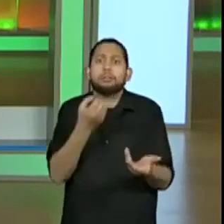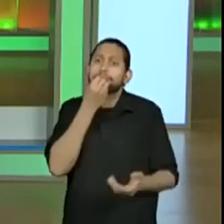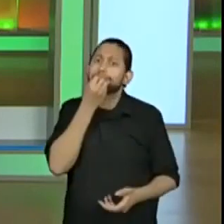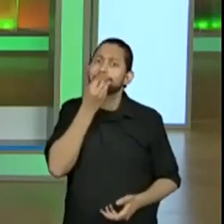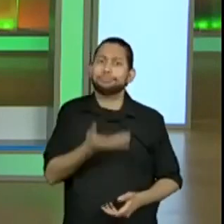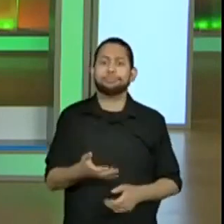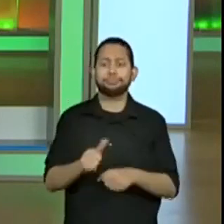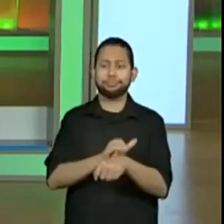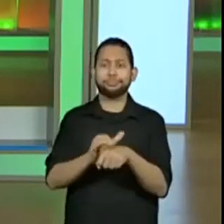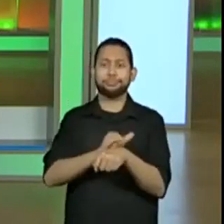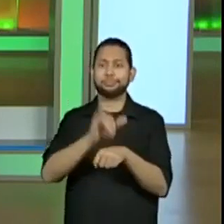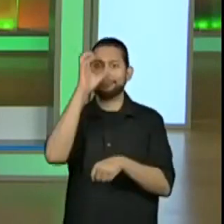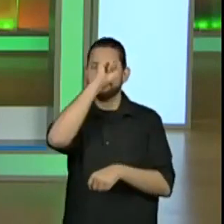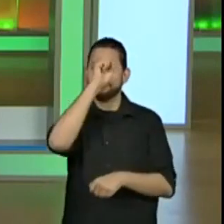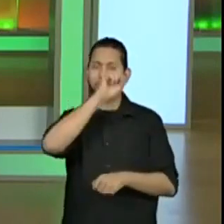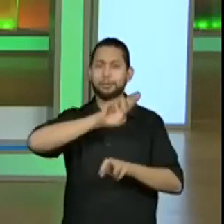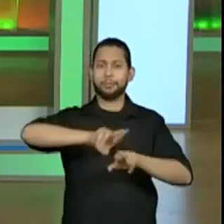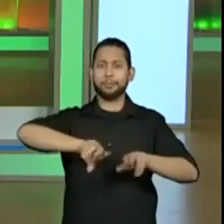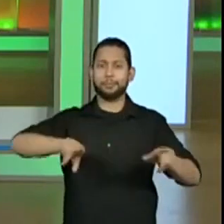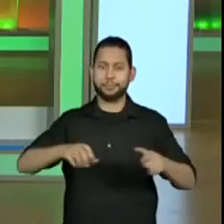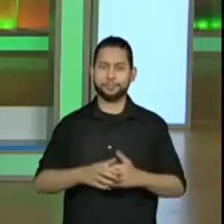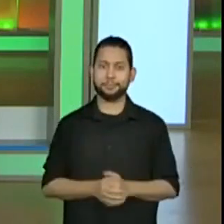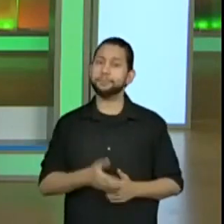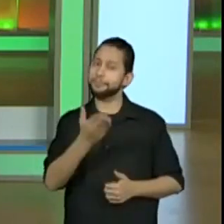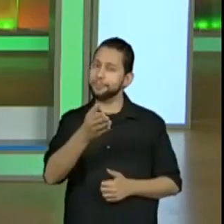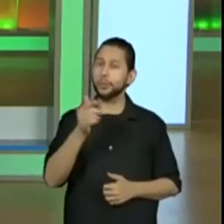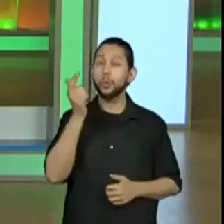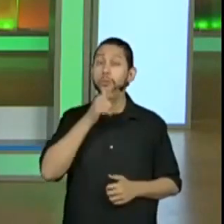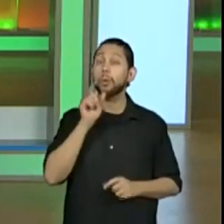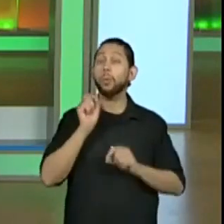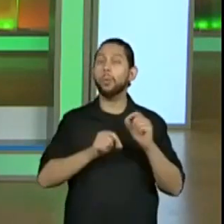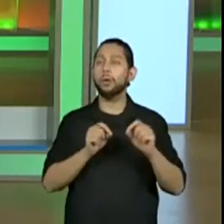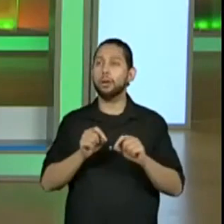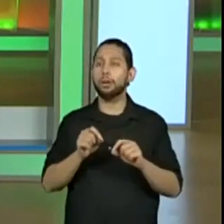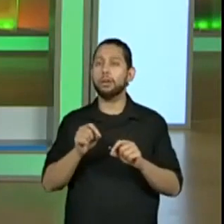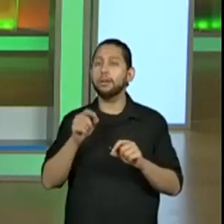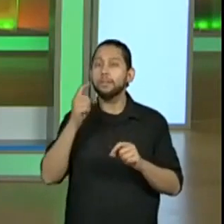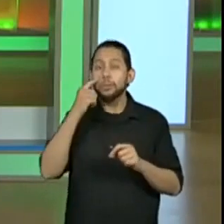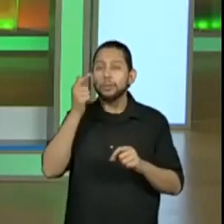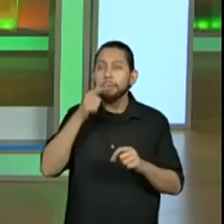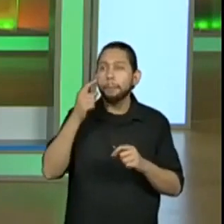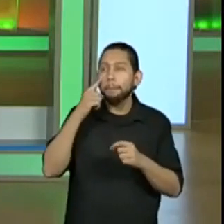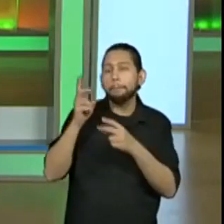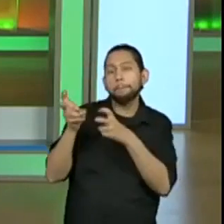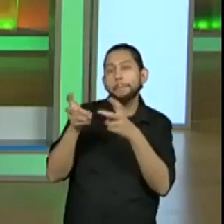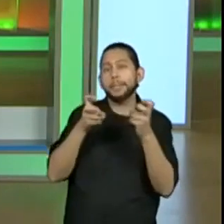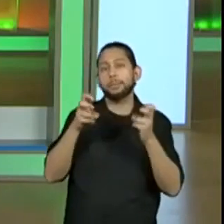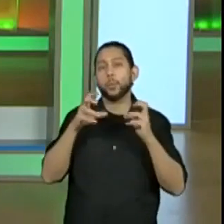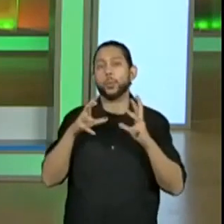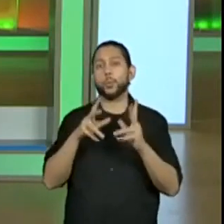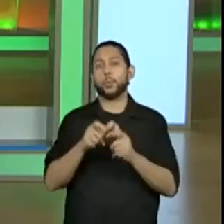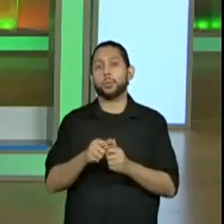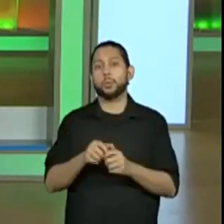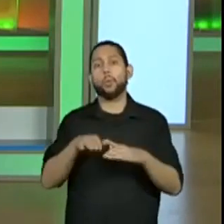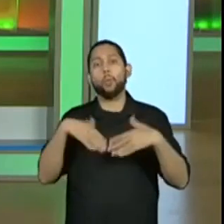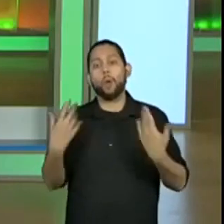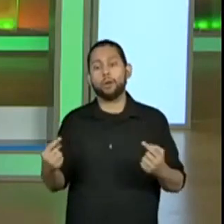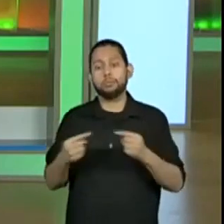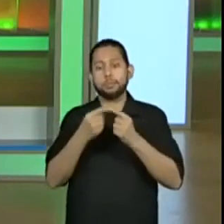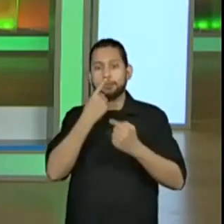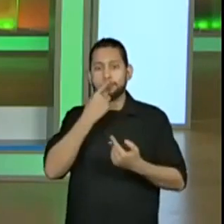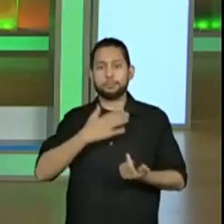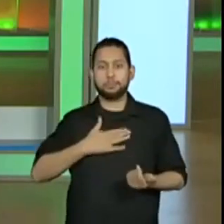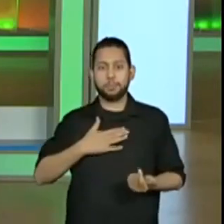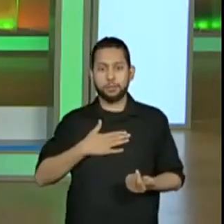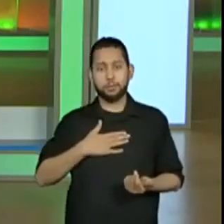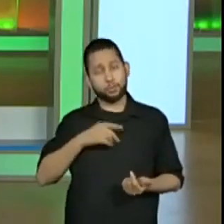de estratégias de ensinagem. E a gente consegue, assim, visualizar todas essas maneiras e verificar qual, aquela que mais me serve, né? Que melhor me